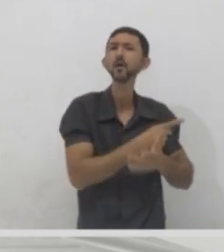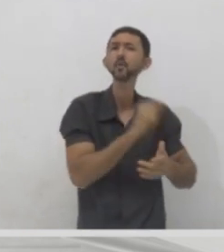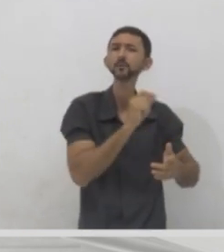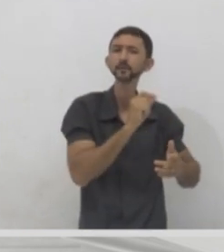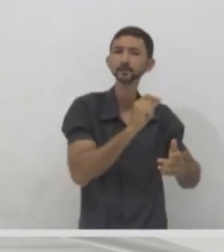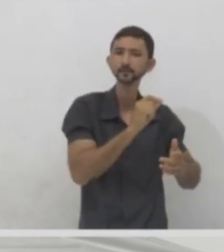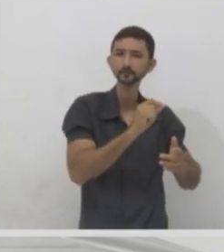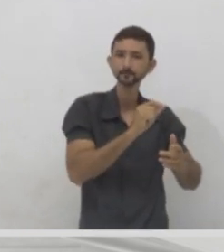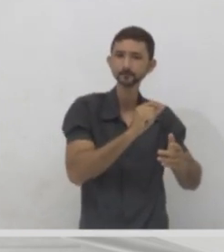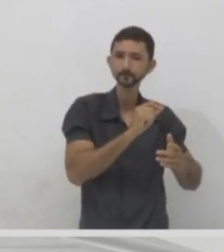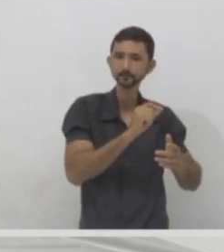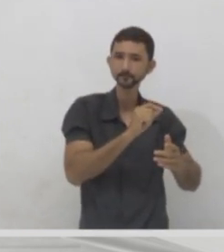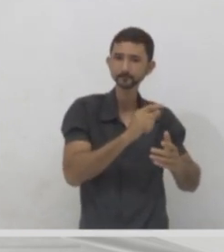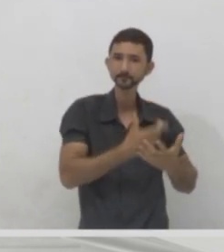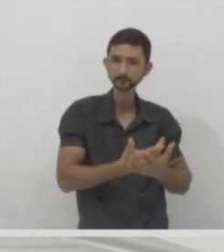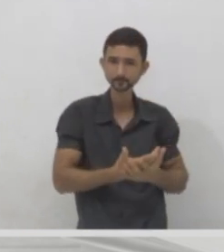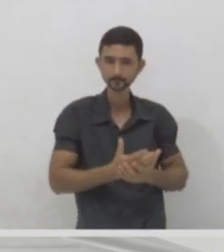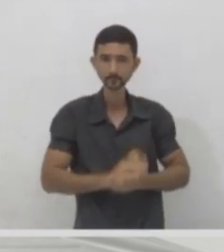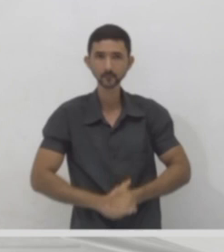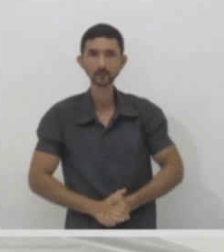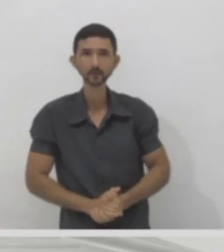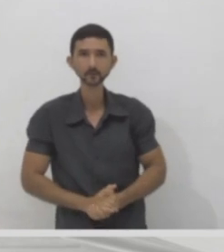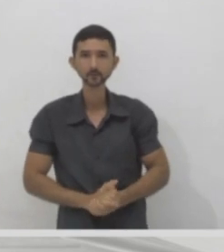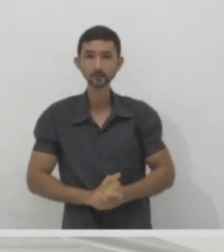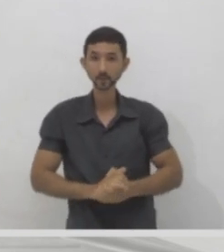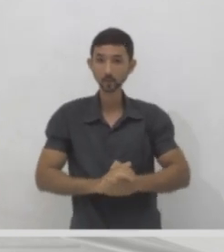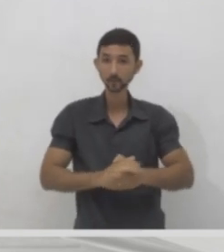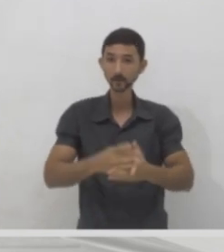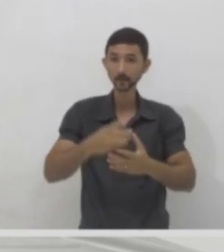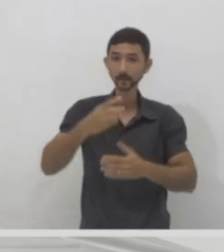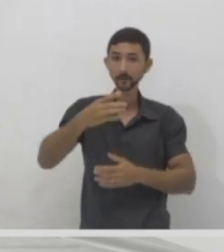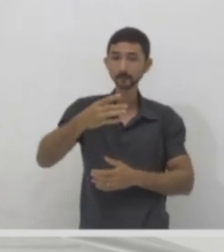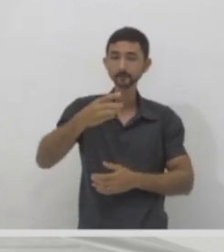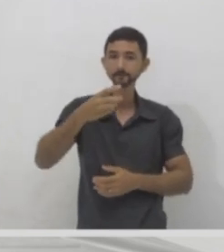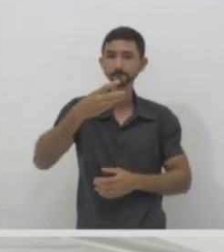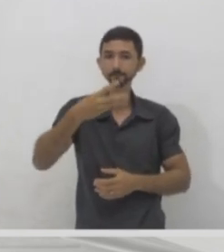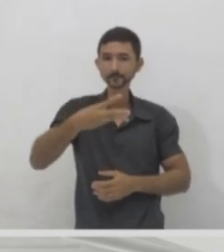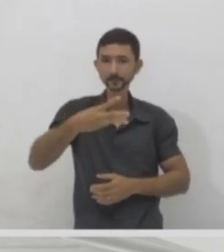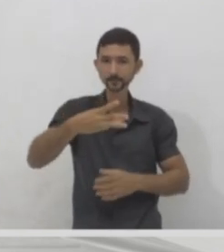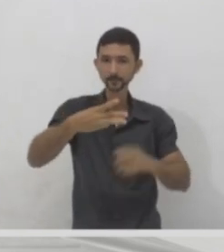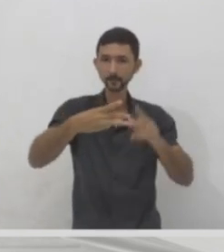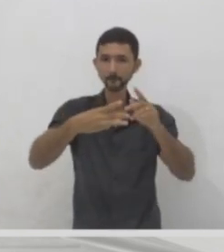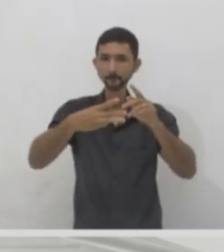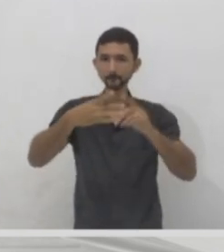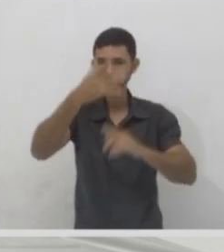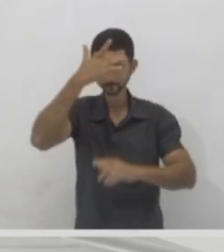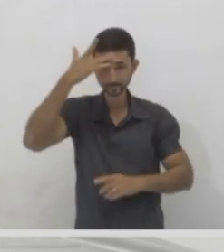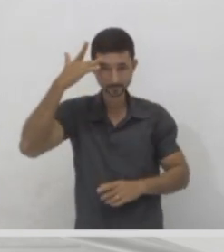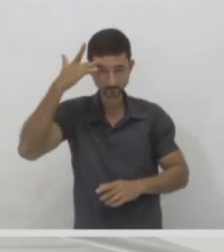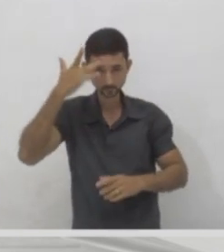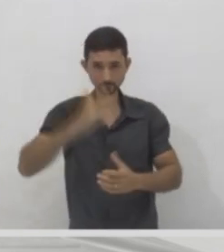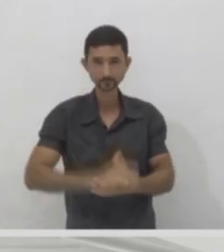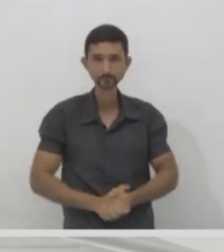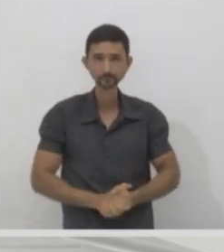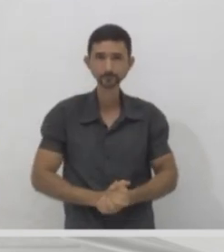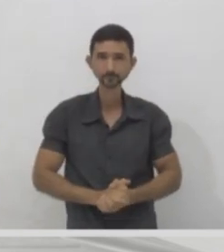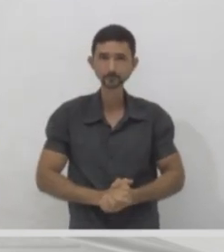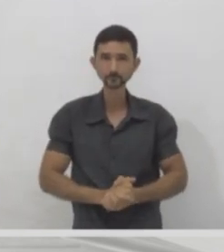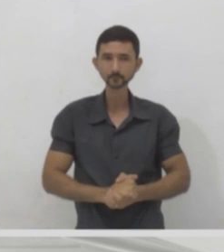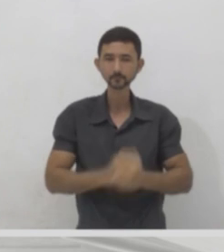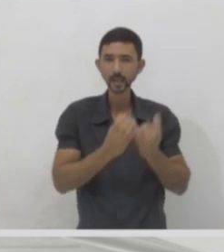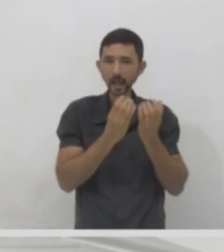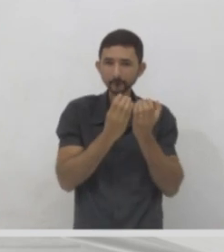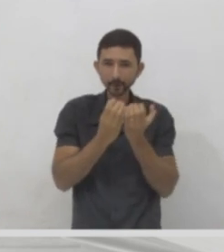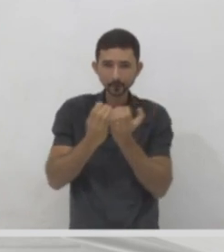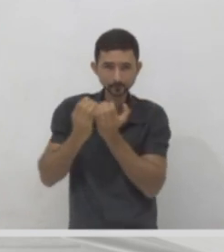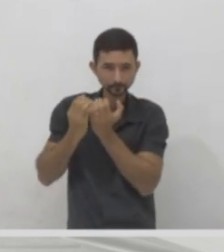terceira pessoa. Não esqueça o título. Terceira pessoa, porque nós vamos falar de outra pessoa, que no caso é a Magali. Dê uma